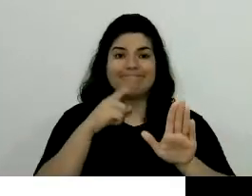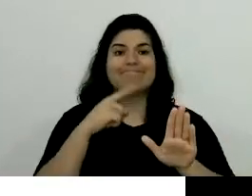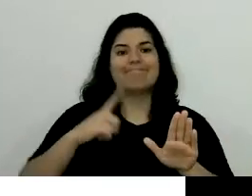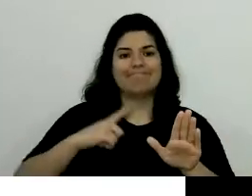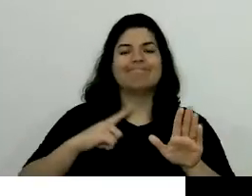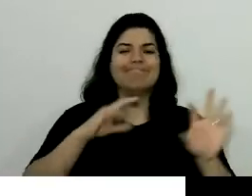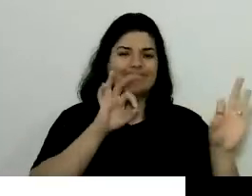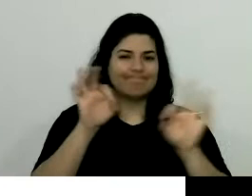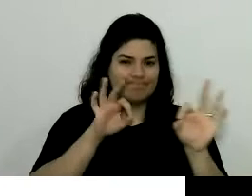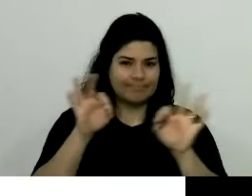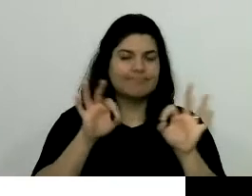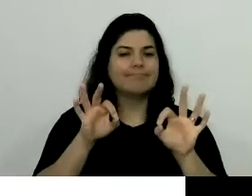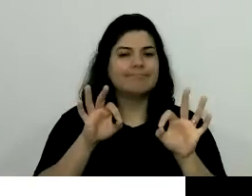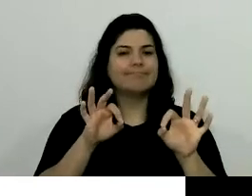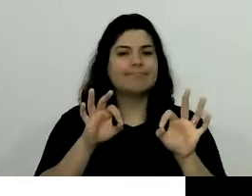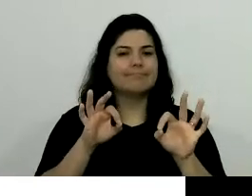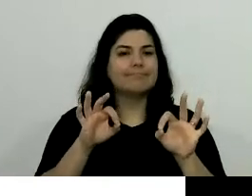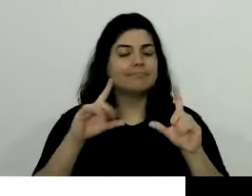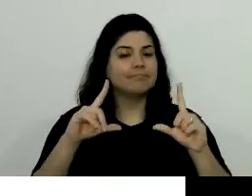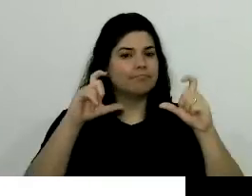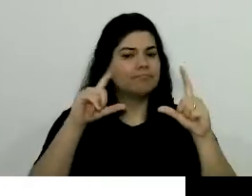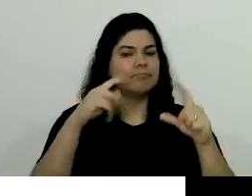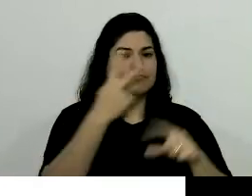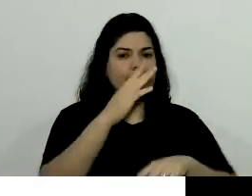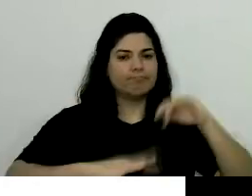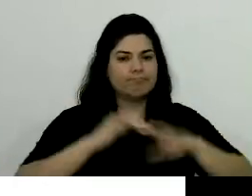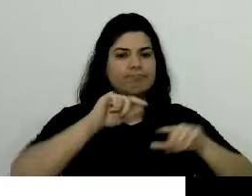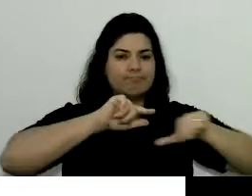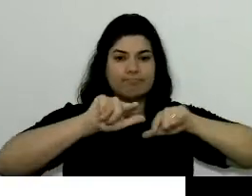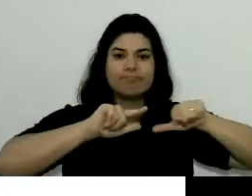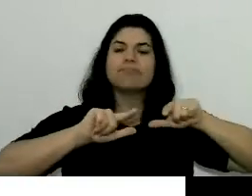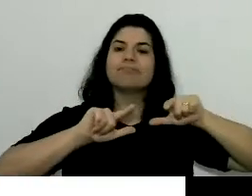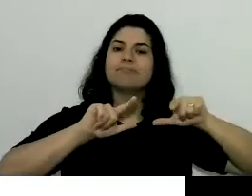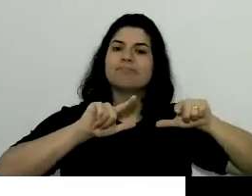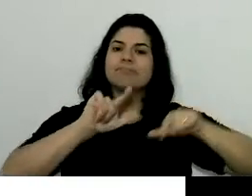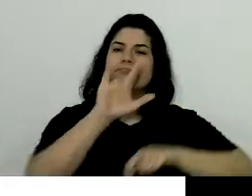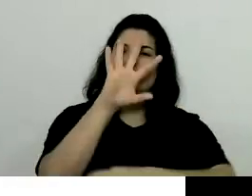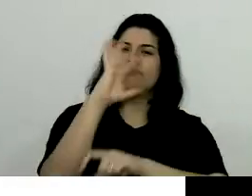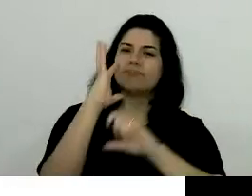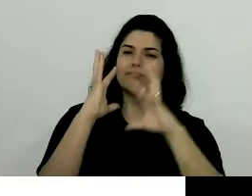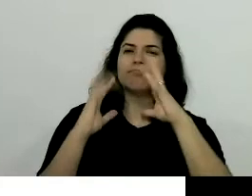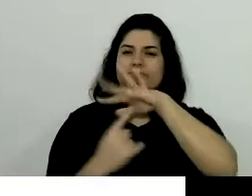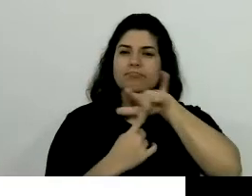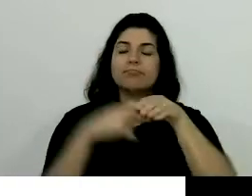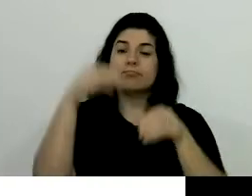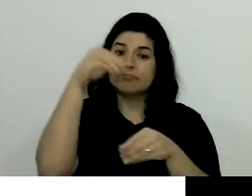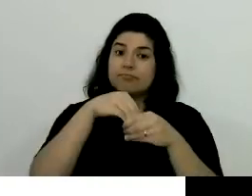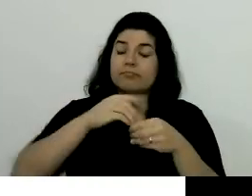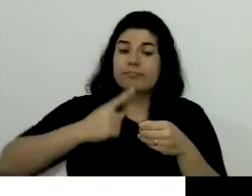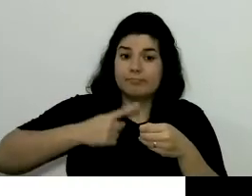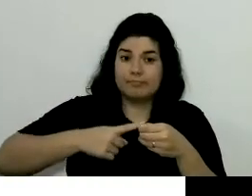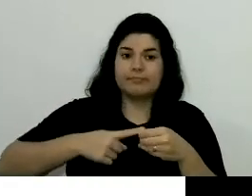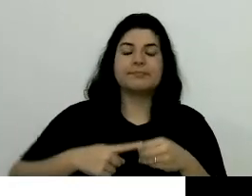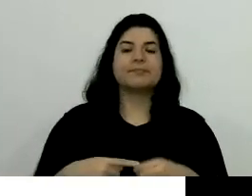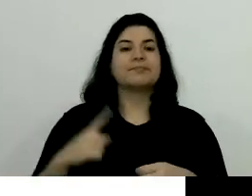produção considerável também sobre essa produção de paisagem urbana nesse formato comparativo, mas